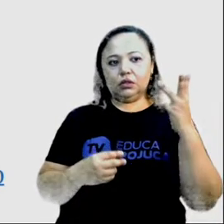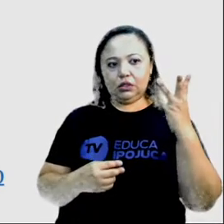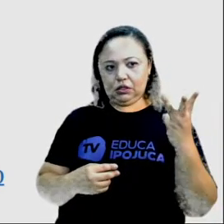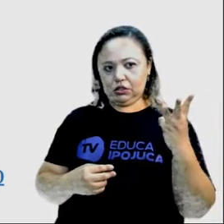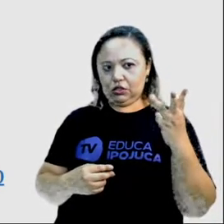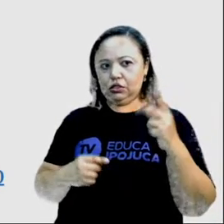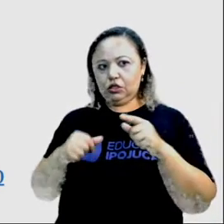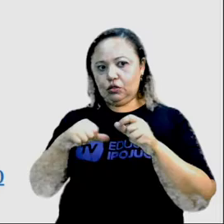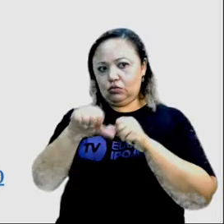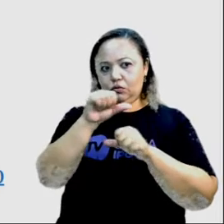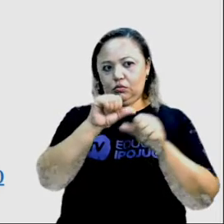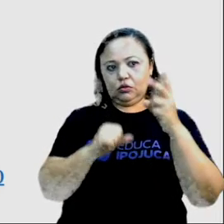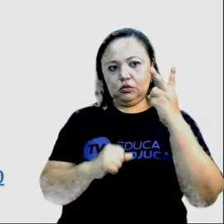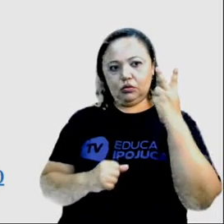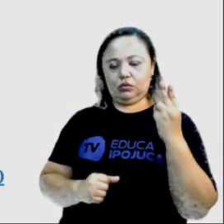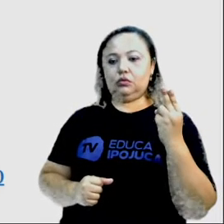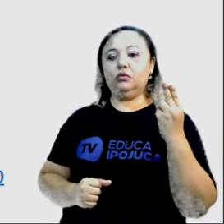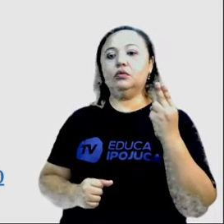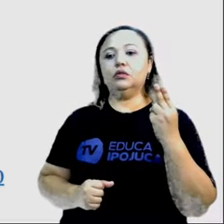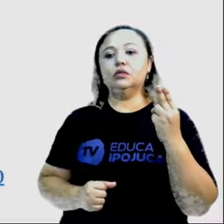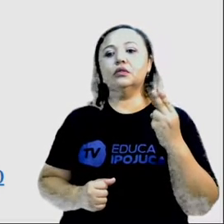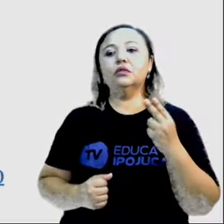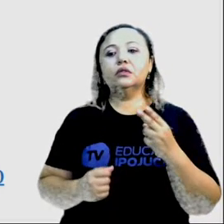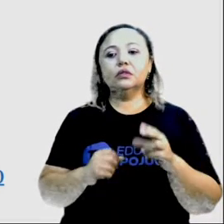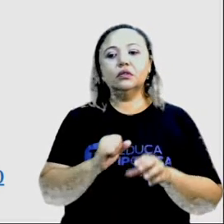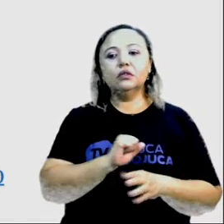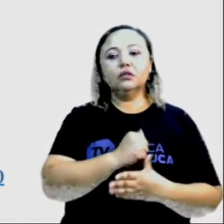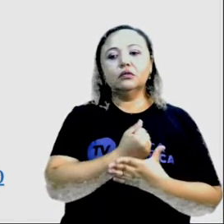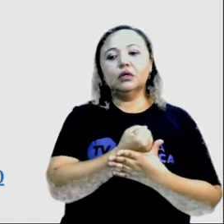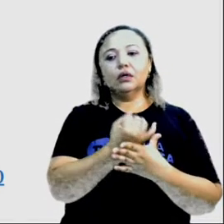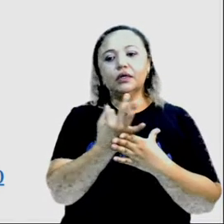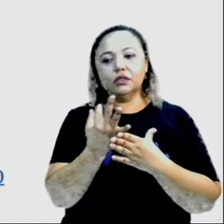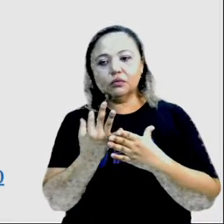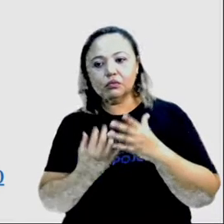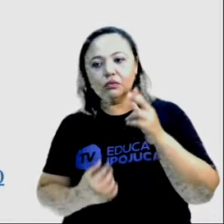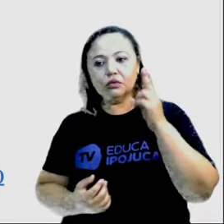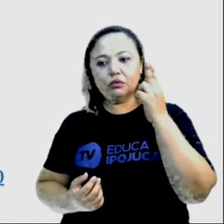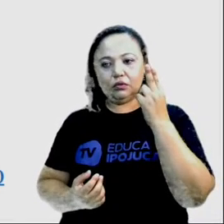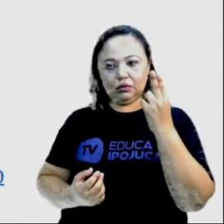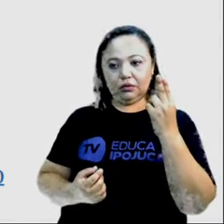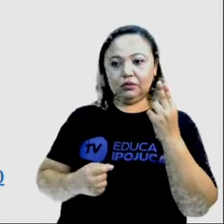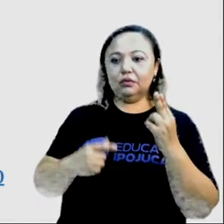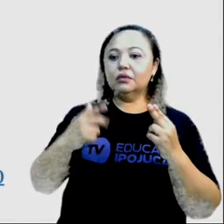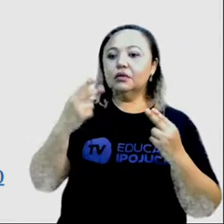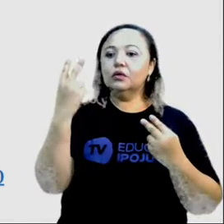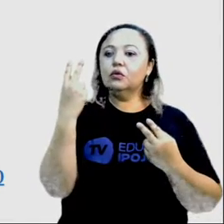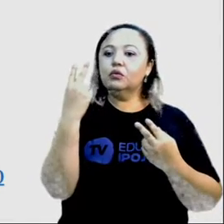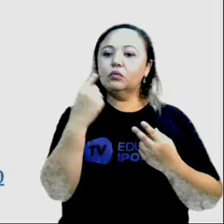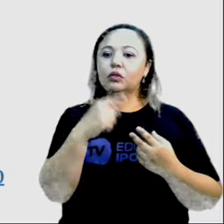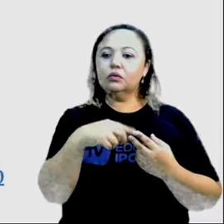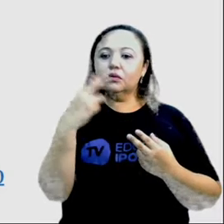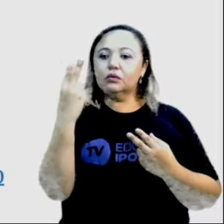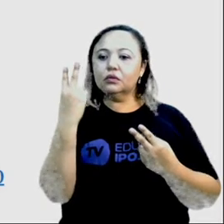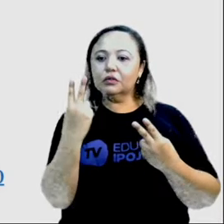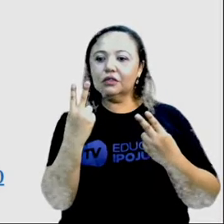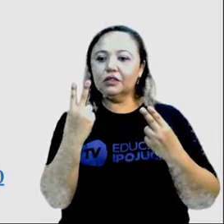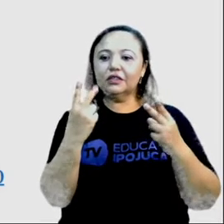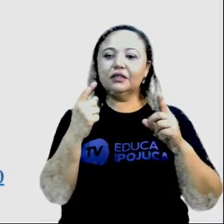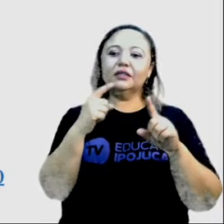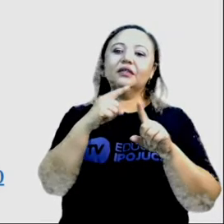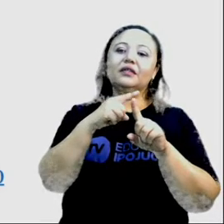3 pelo algarismo ou pelo número 2 e na outra parcela colocasse o número